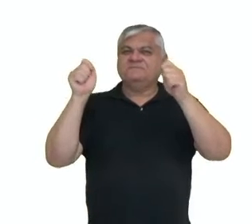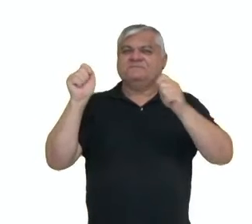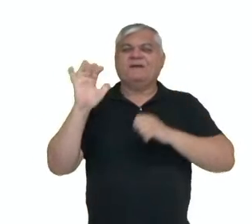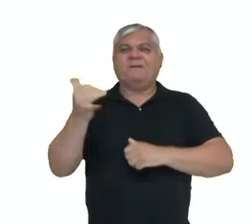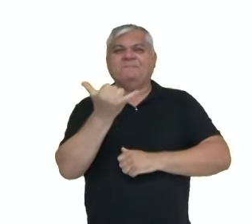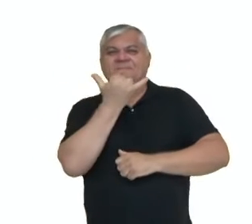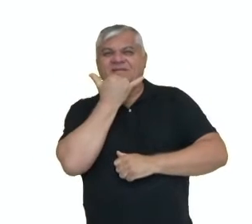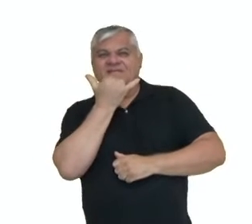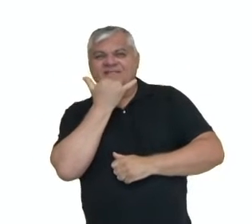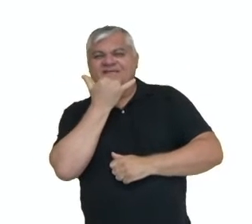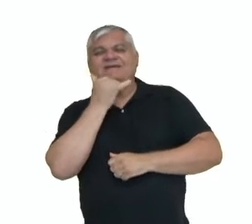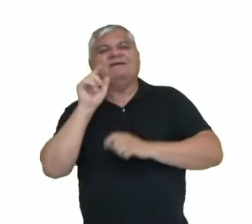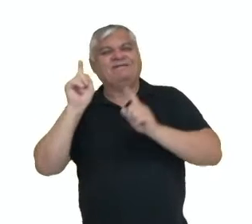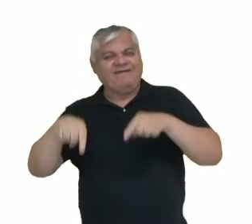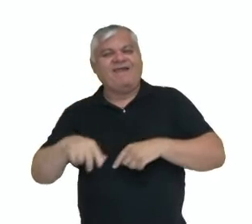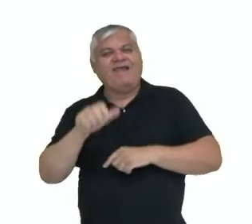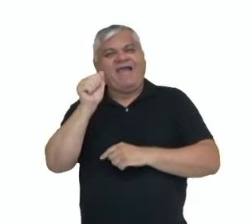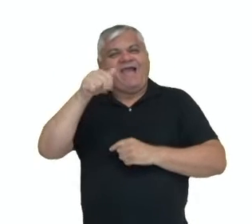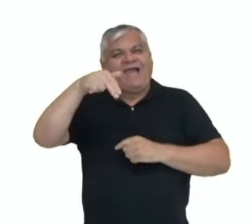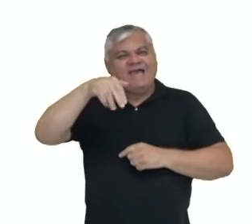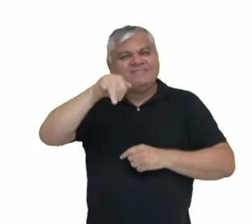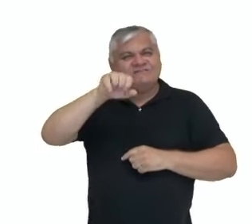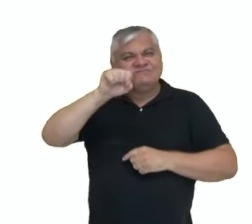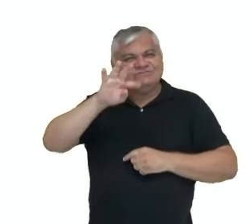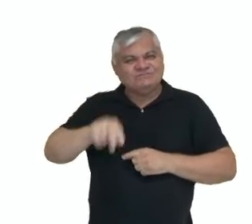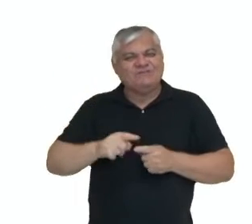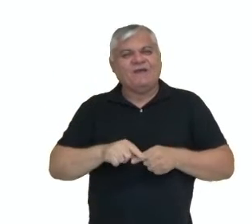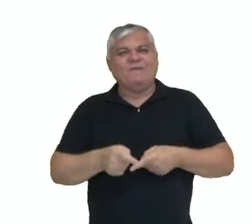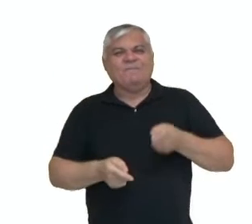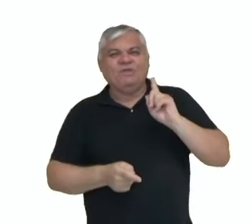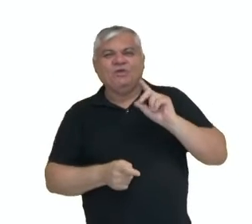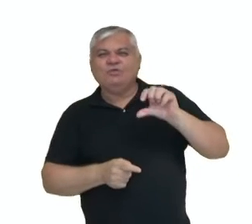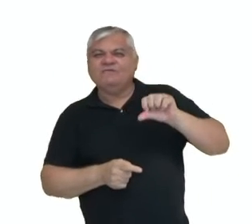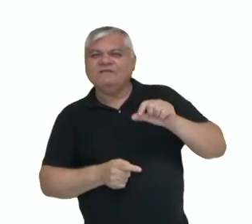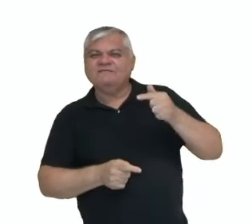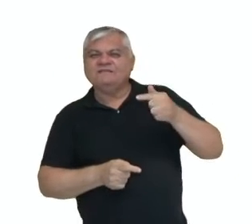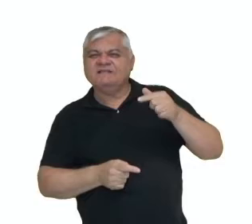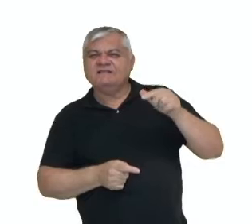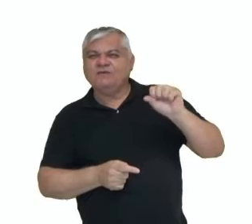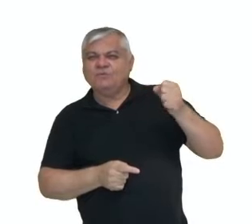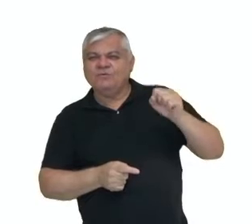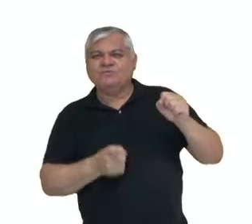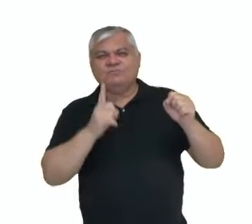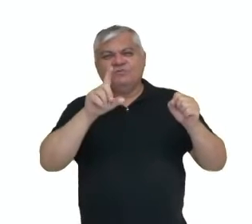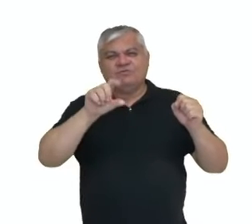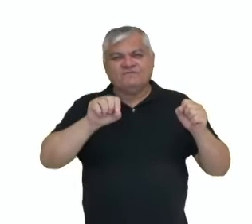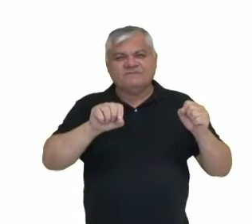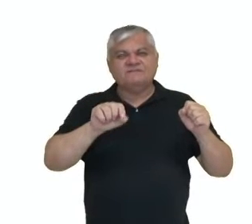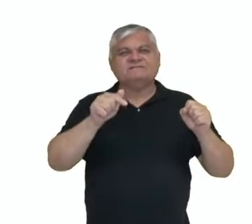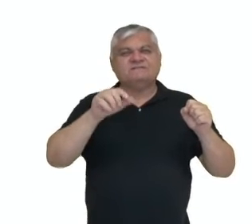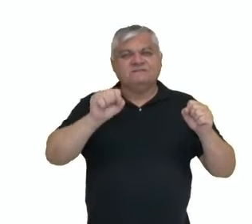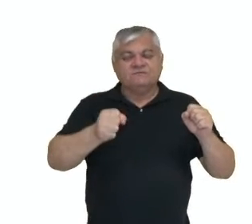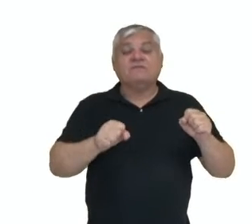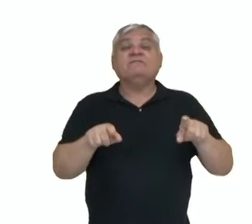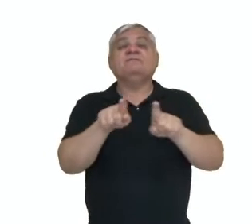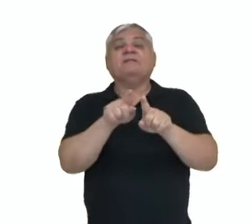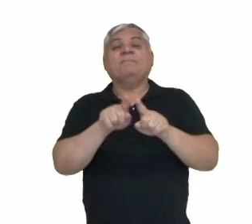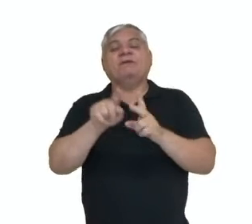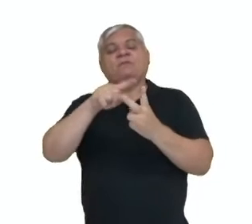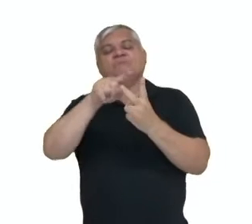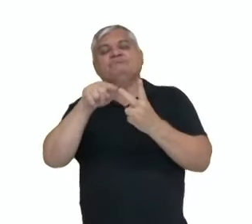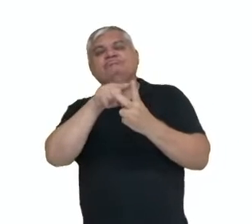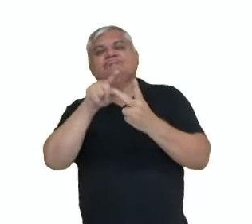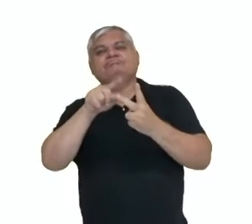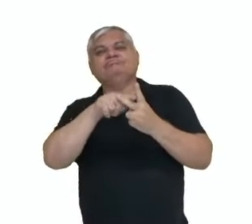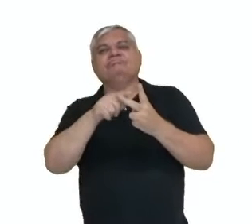seu momento áureo, seu momento mais importante entre 1978 e 1979, e o fim do bipartidarismo, com